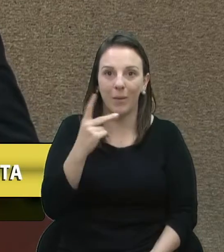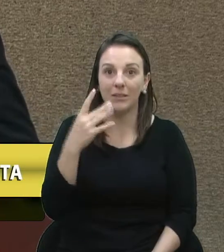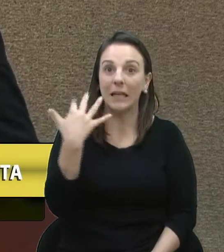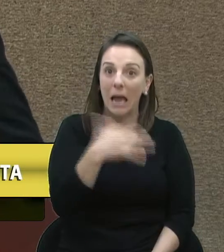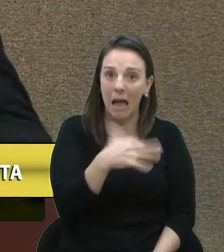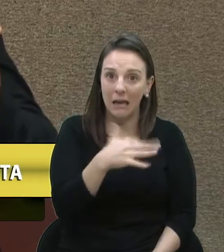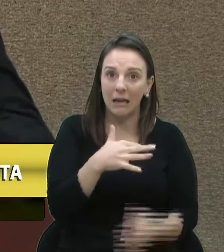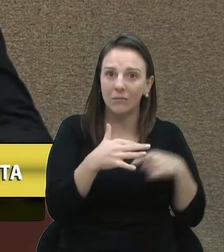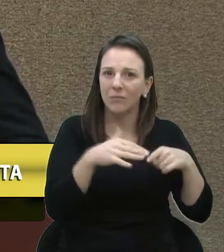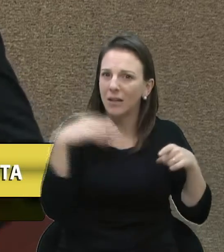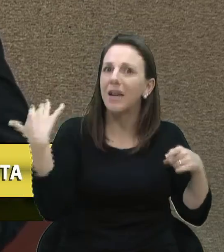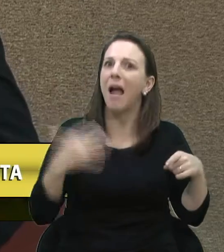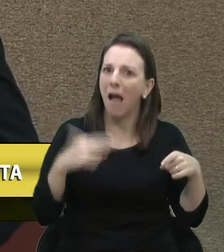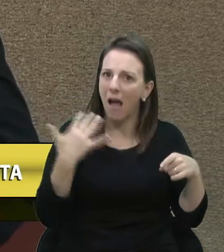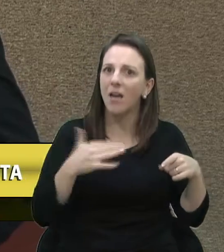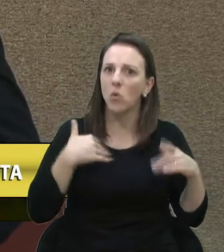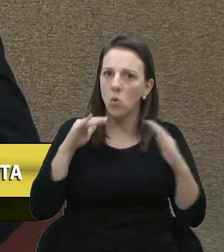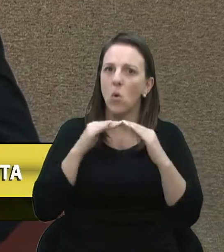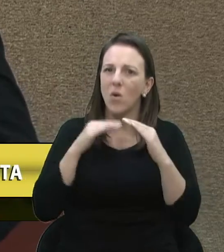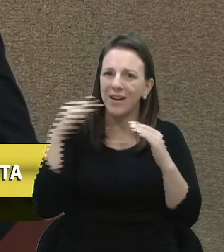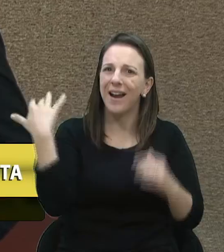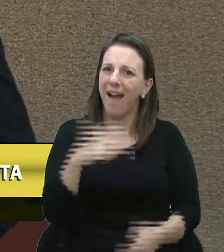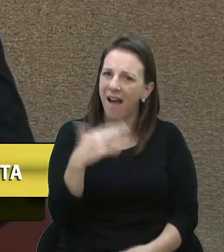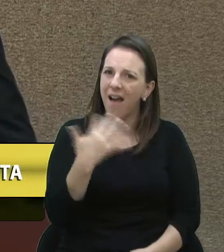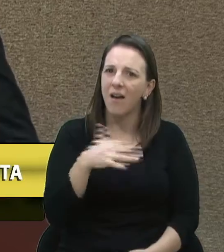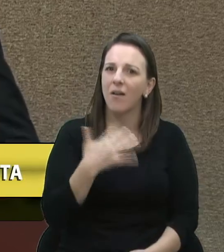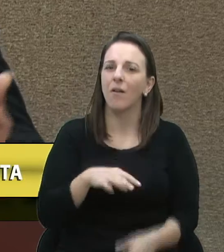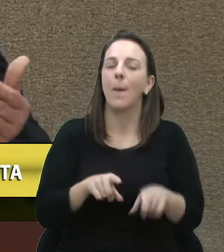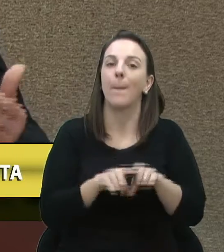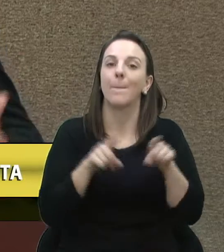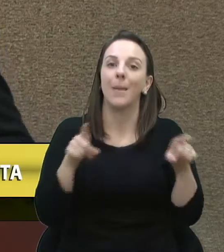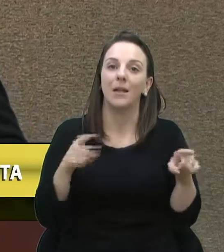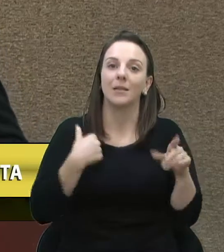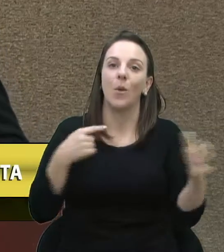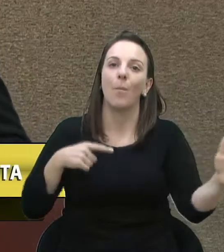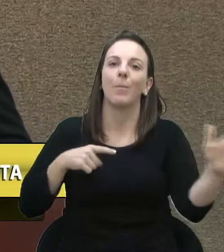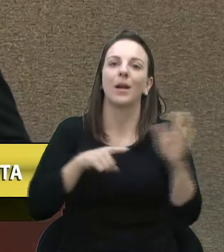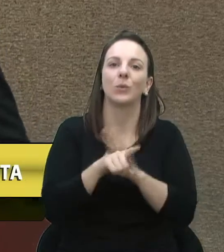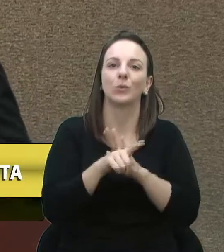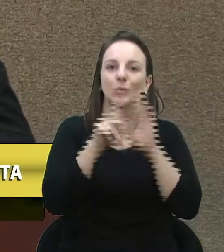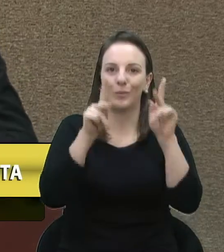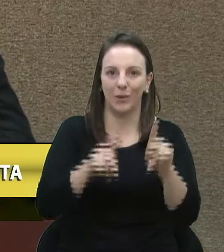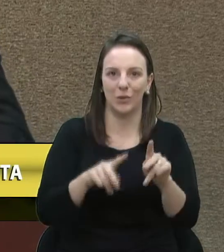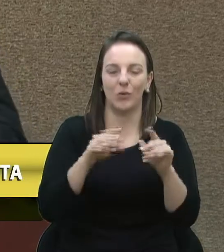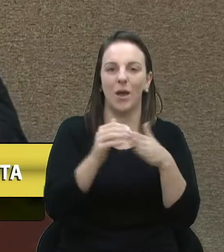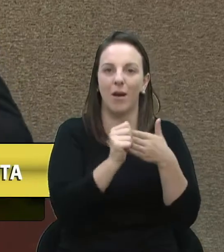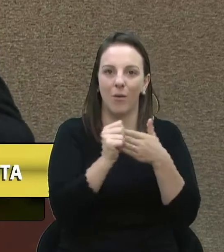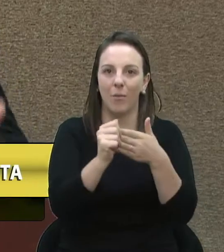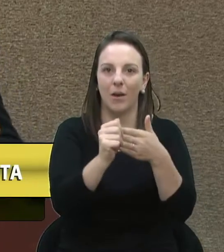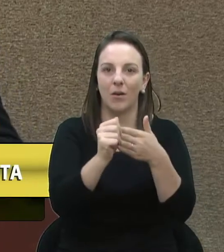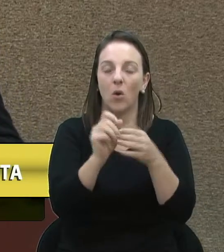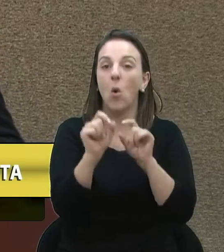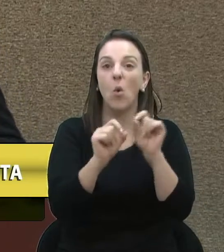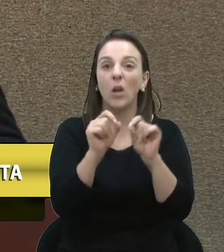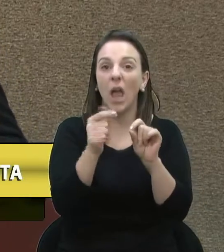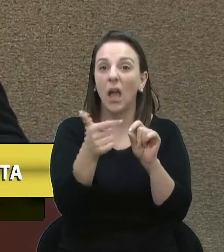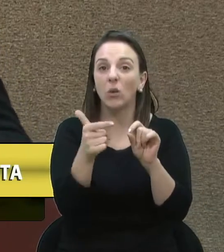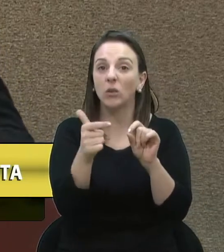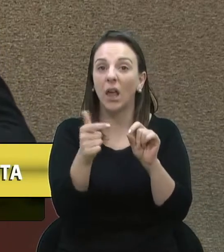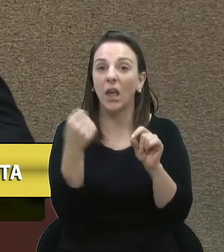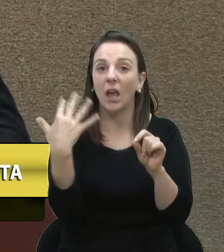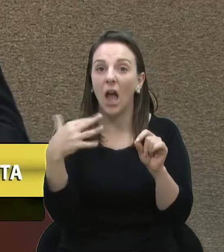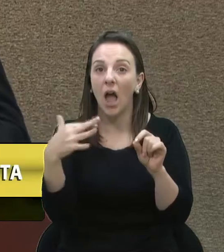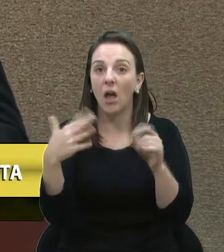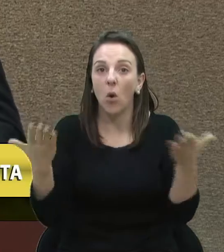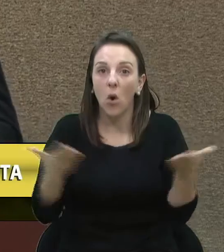Tá, eu acho que está cara a passagem. Mas eu pergunto para o povo que nos escuta, o que é que não está caro? Eu